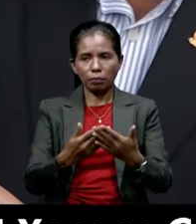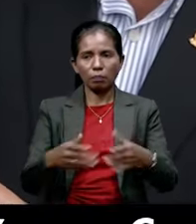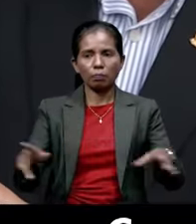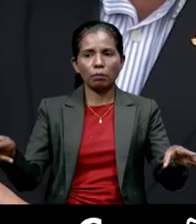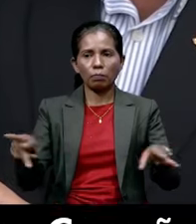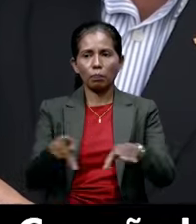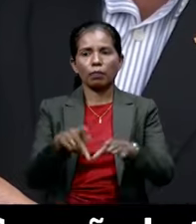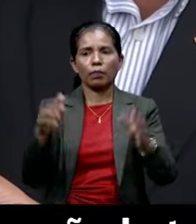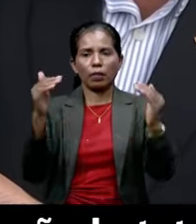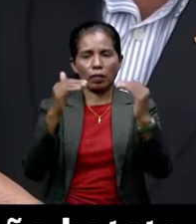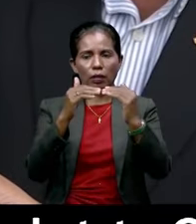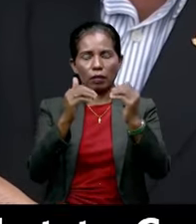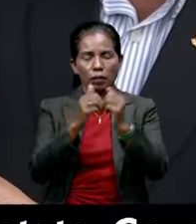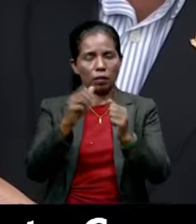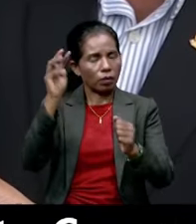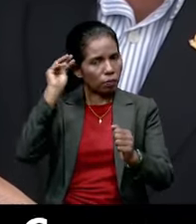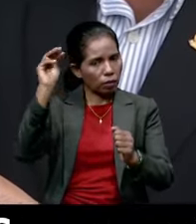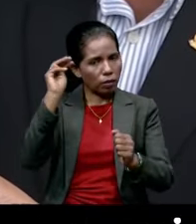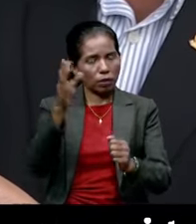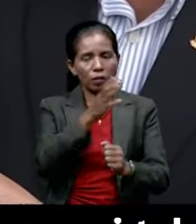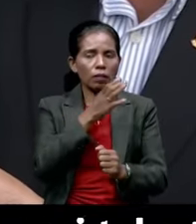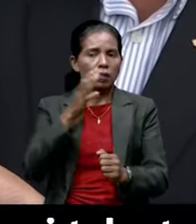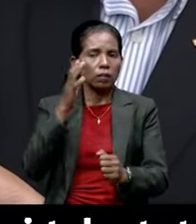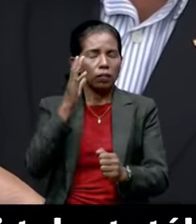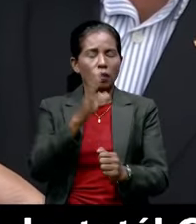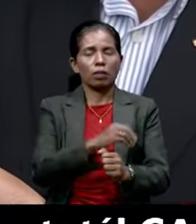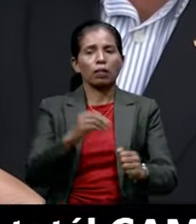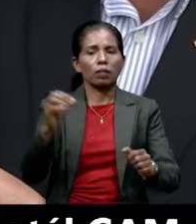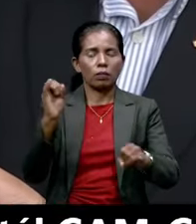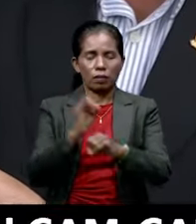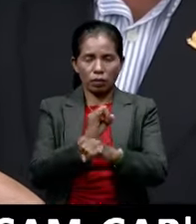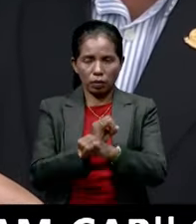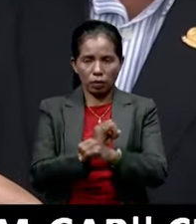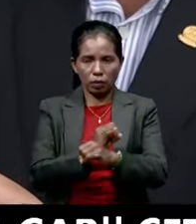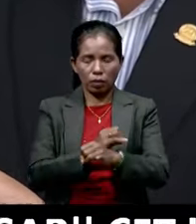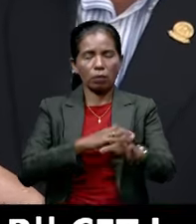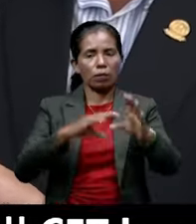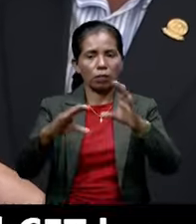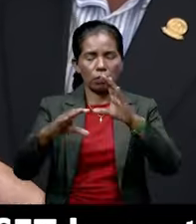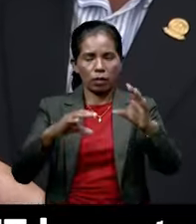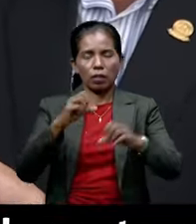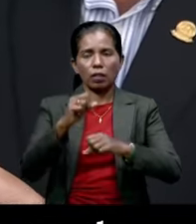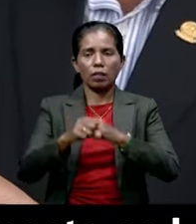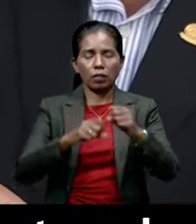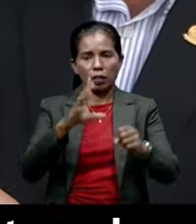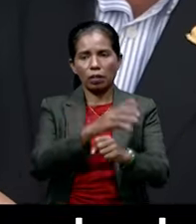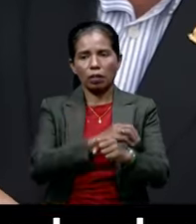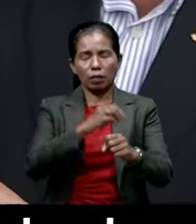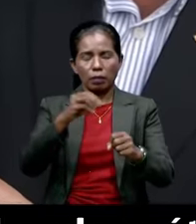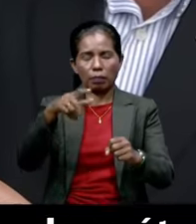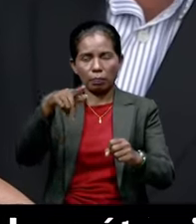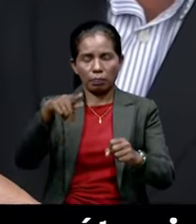em reunião né, com o ministro da Agricultura, Comércio e Indústria, Telecomunicação,